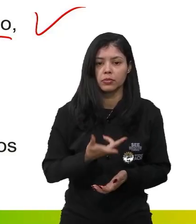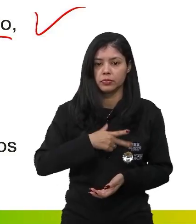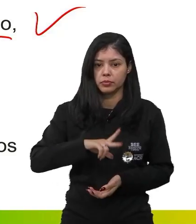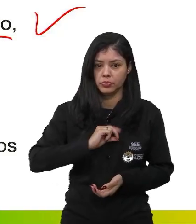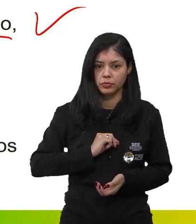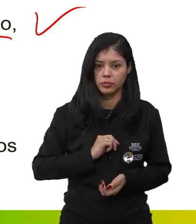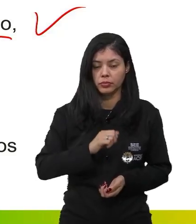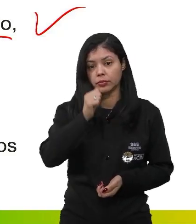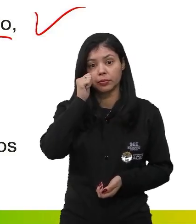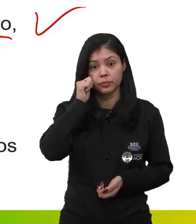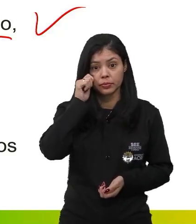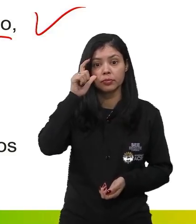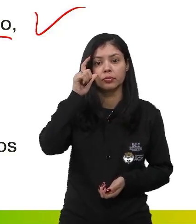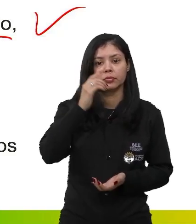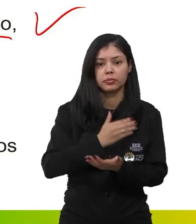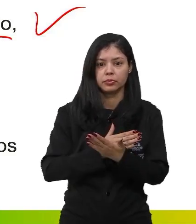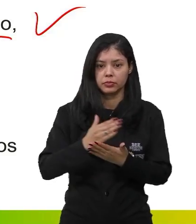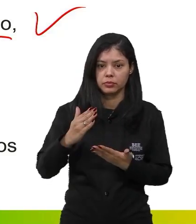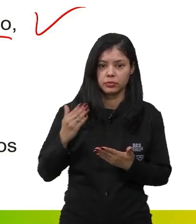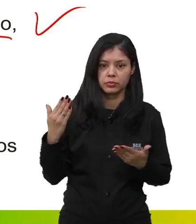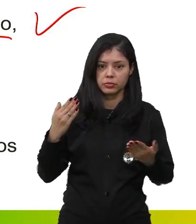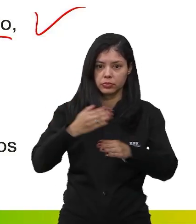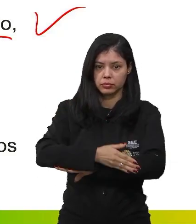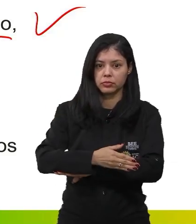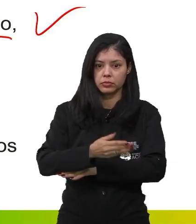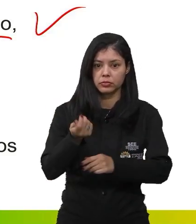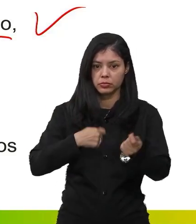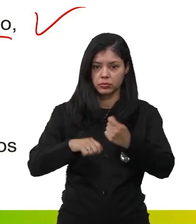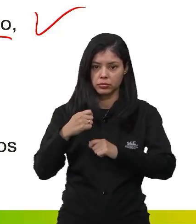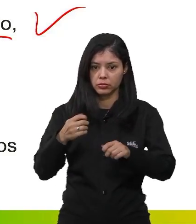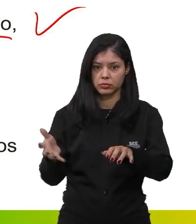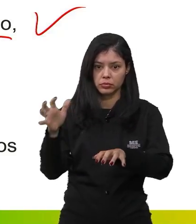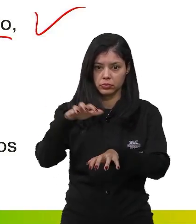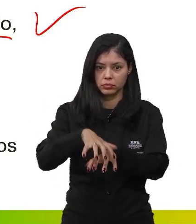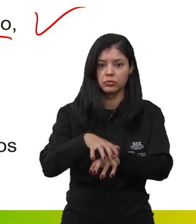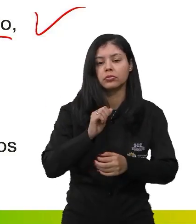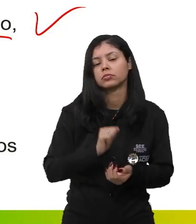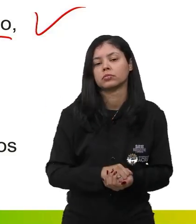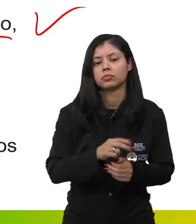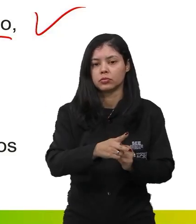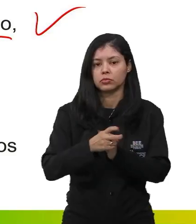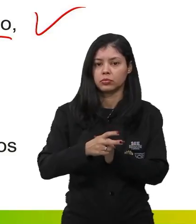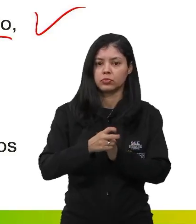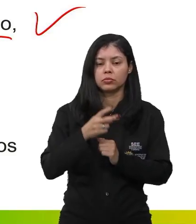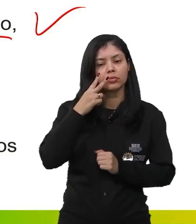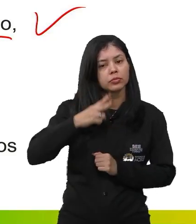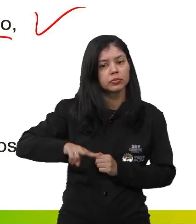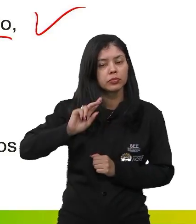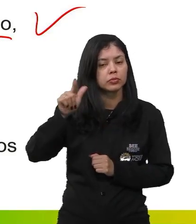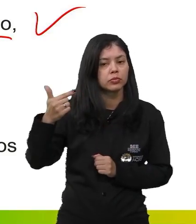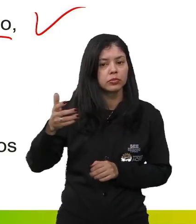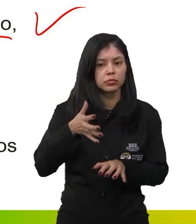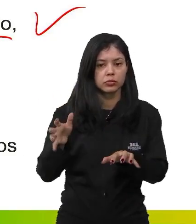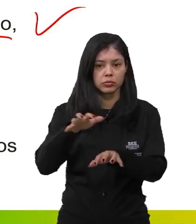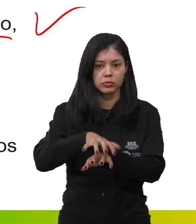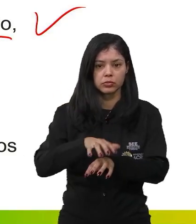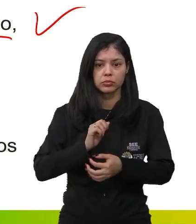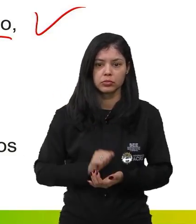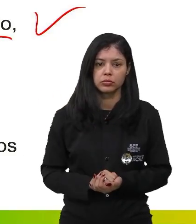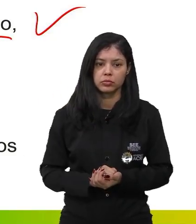portugueses despertaram e começaram a introduzir uma economia colonial para atrair o interesse de